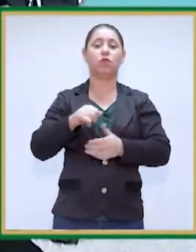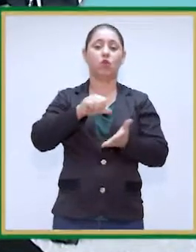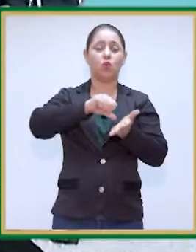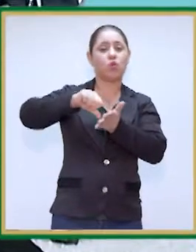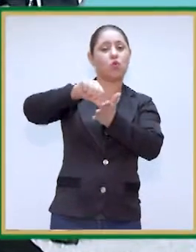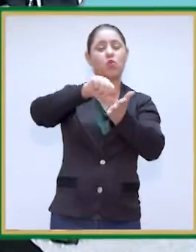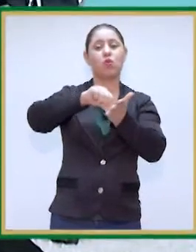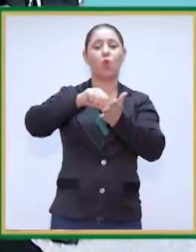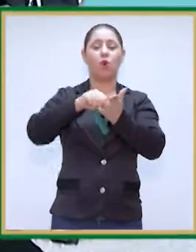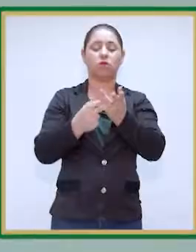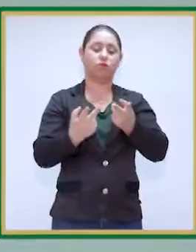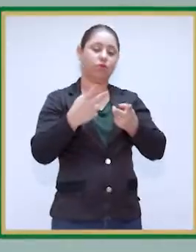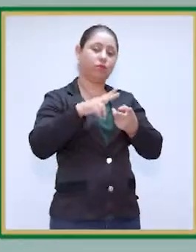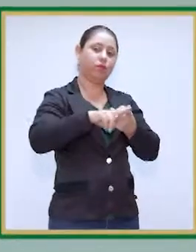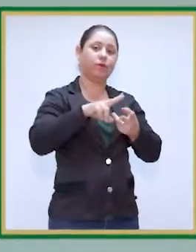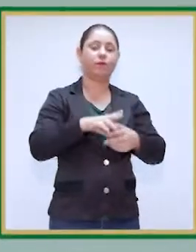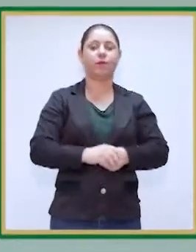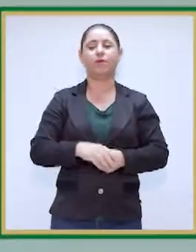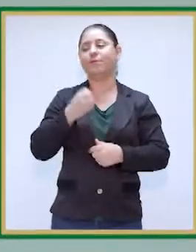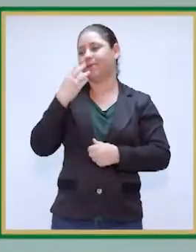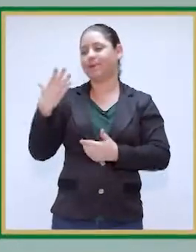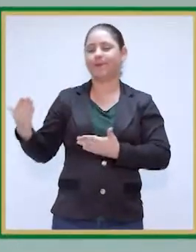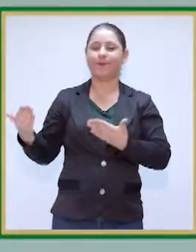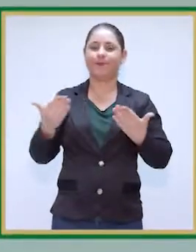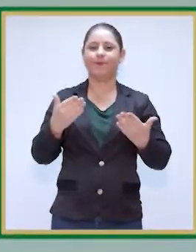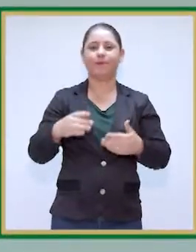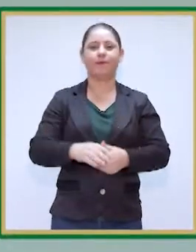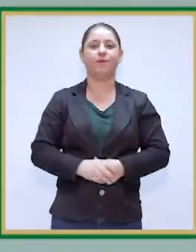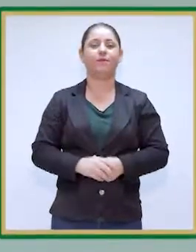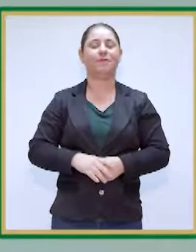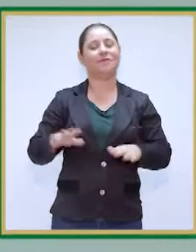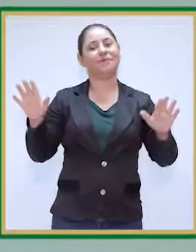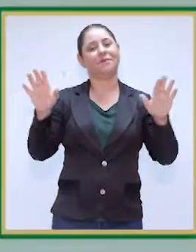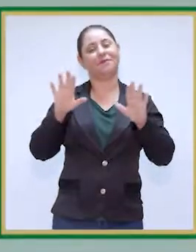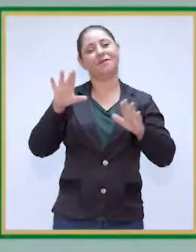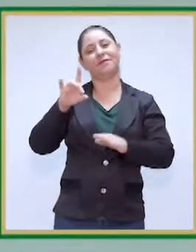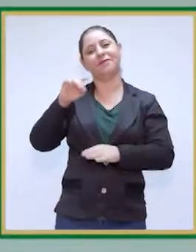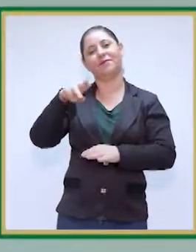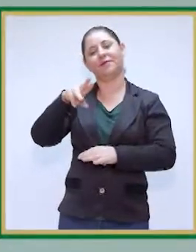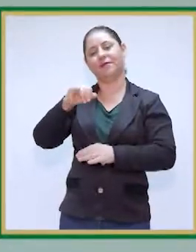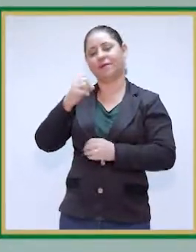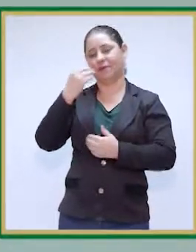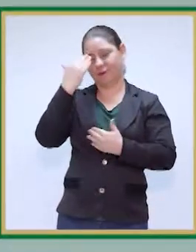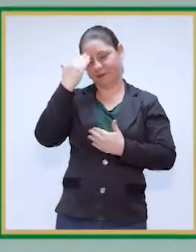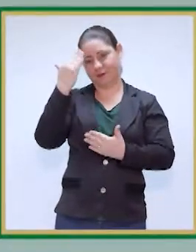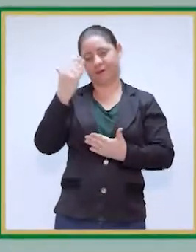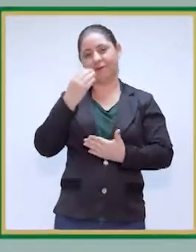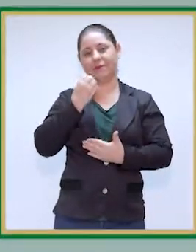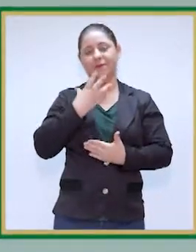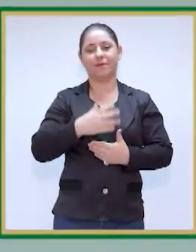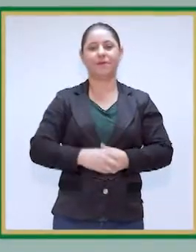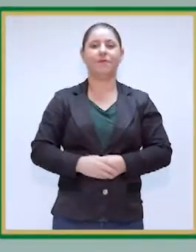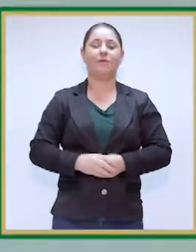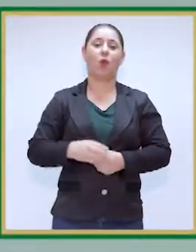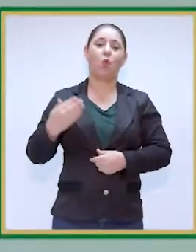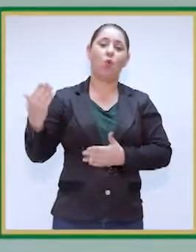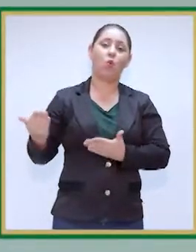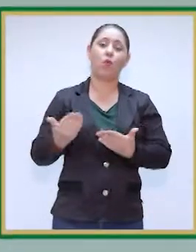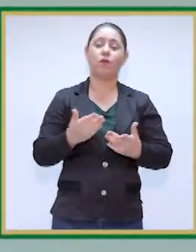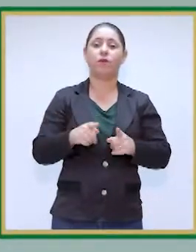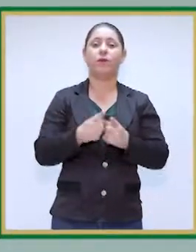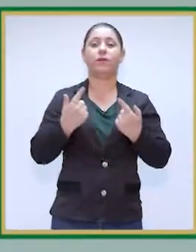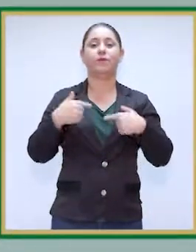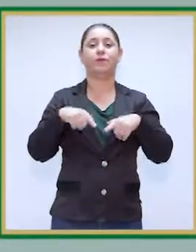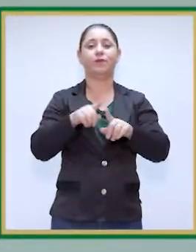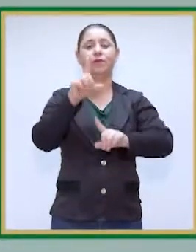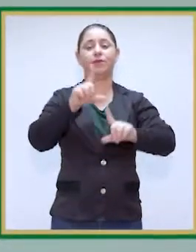Bem-vindo ao programa, defensor. Olá, Dani, boa tarde. Agradeço o convite. A parceria com a TV Assembleia é muito produtiva e